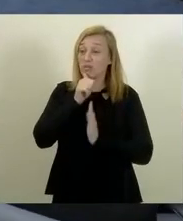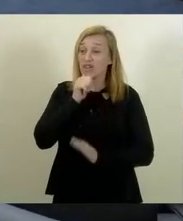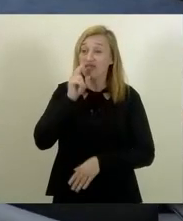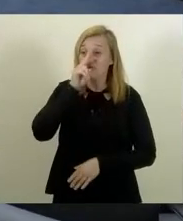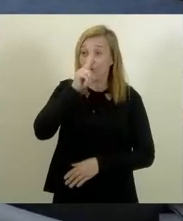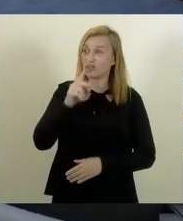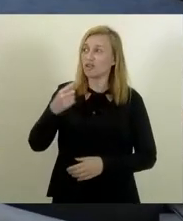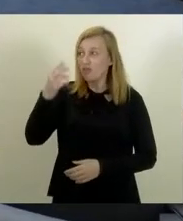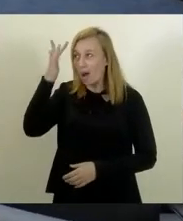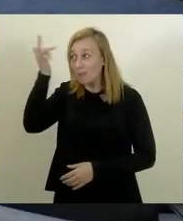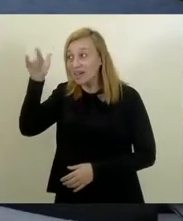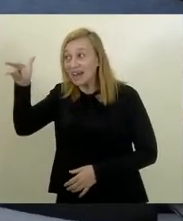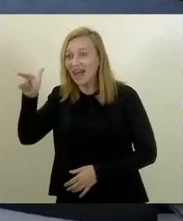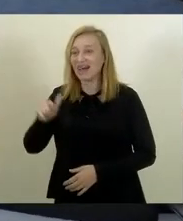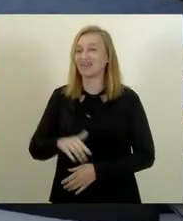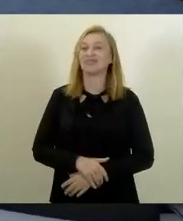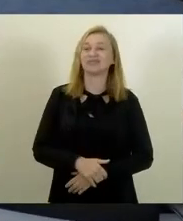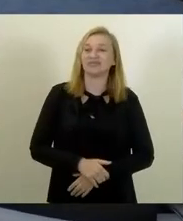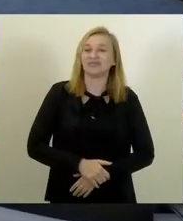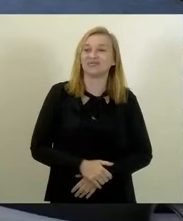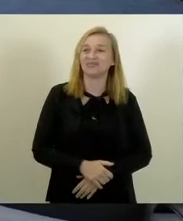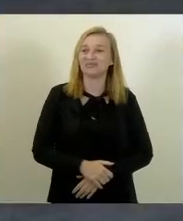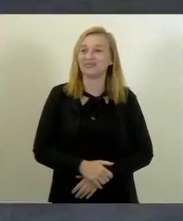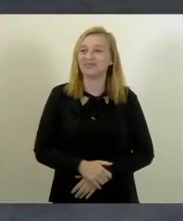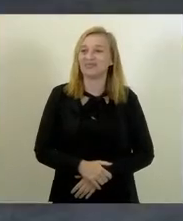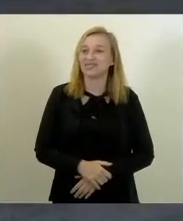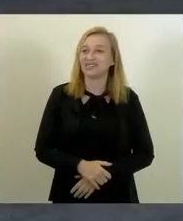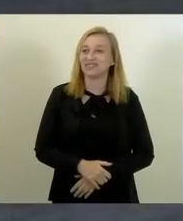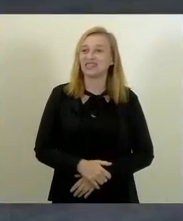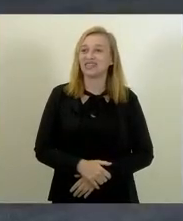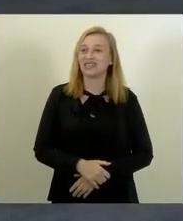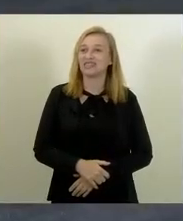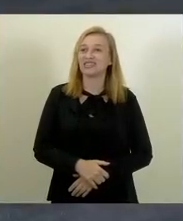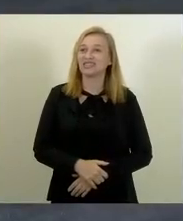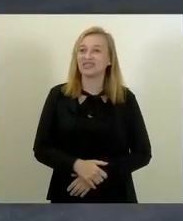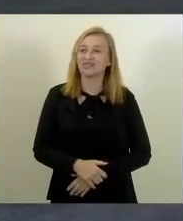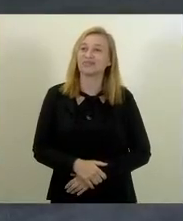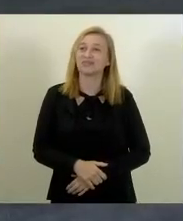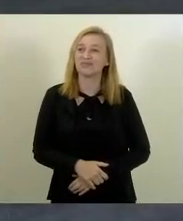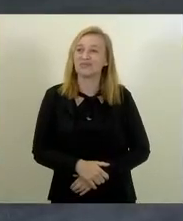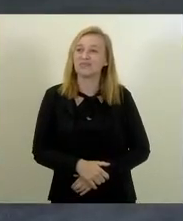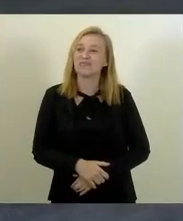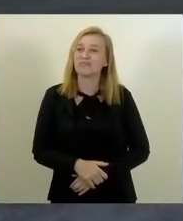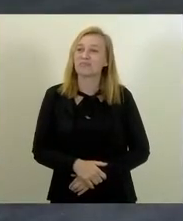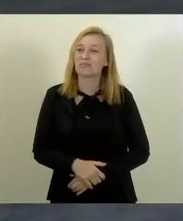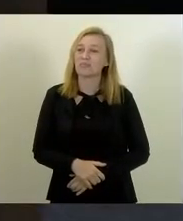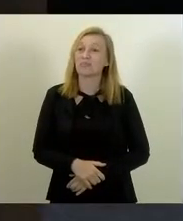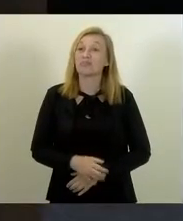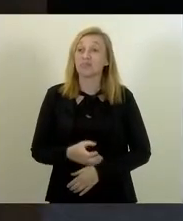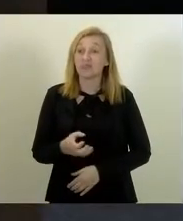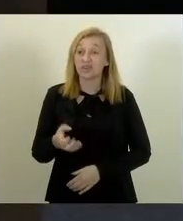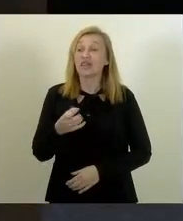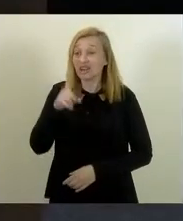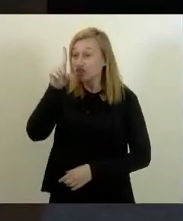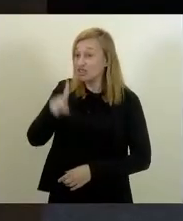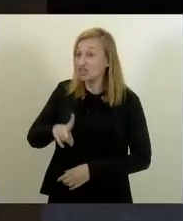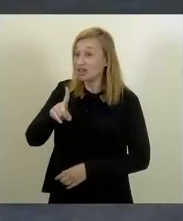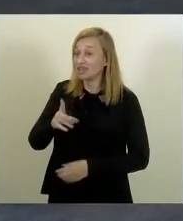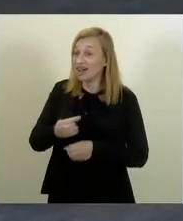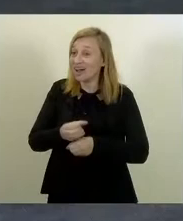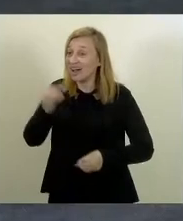presidente. Reza forte. Jamais. Vou lá amanhã. E quero direito à